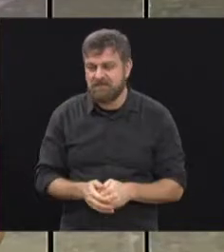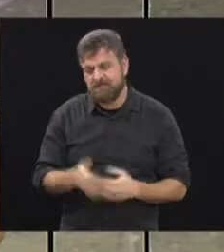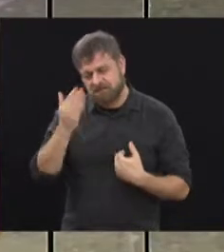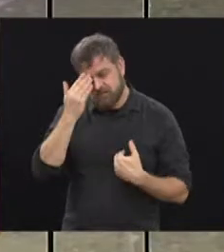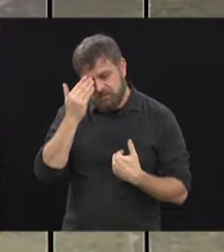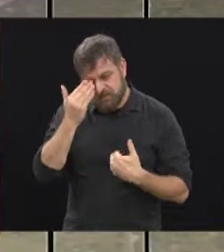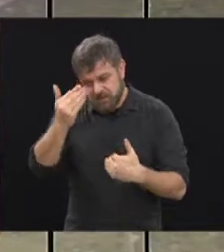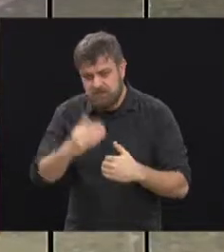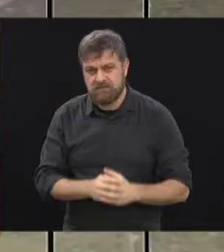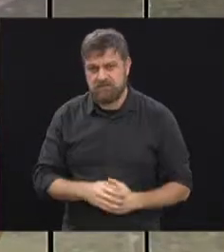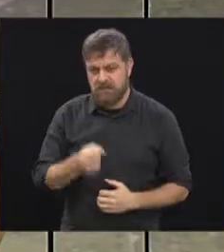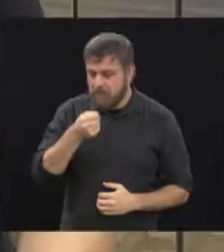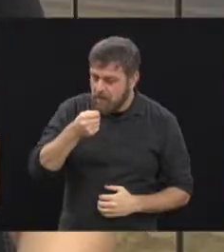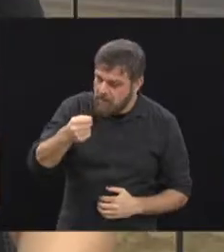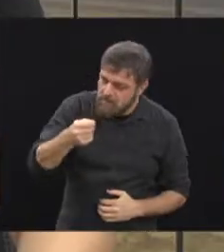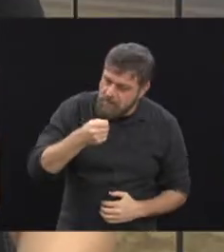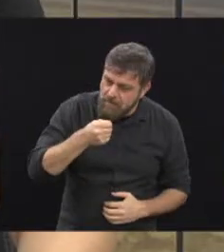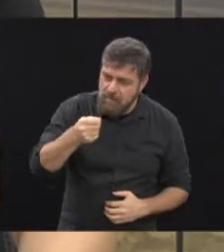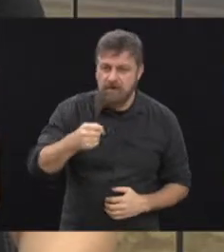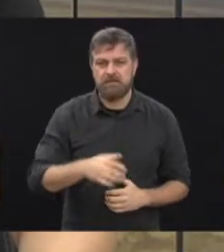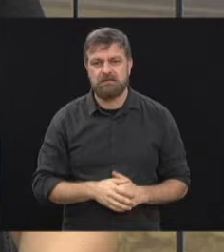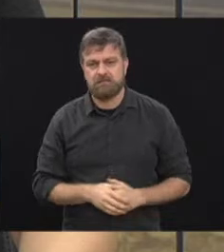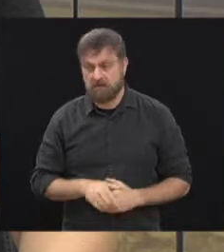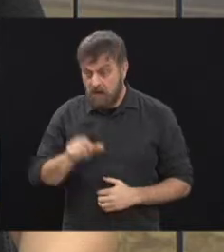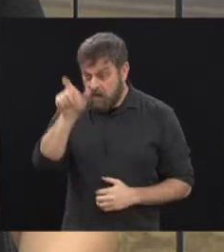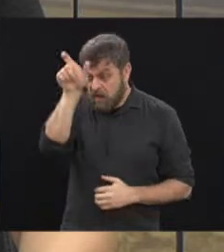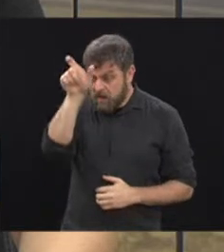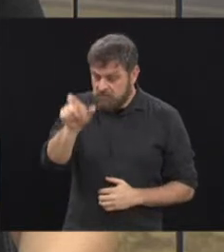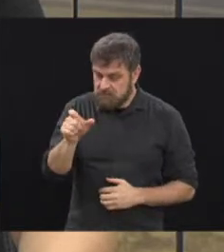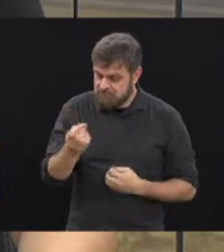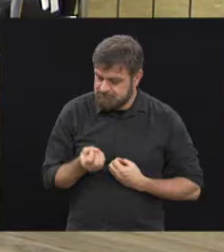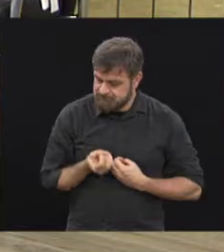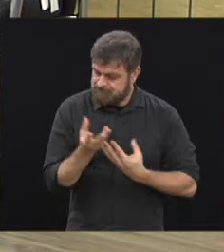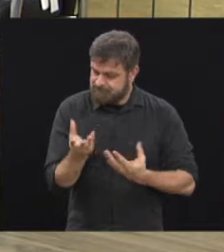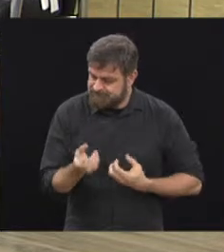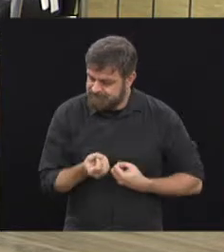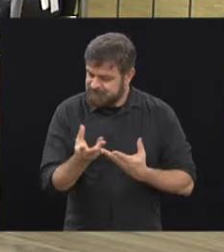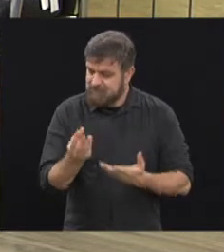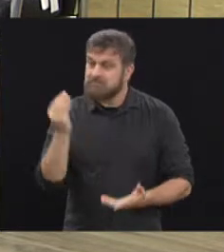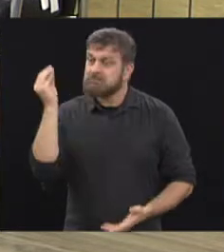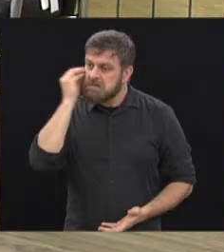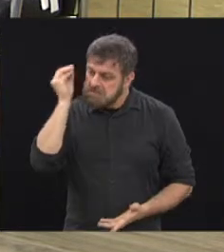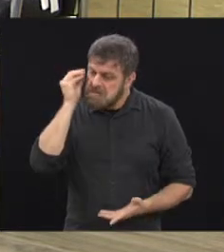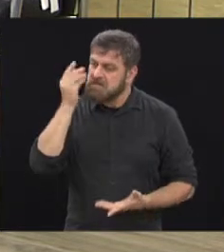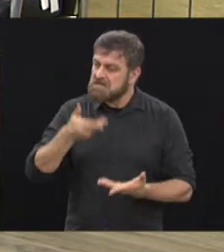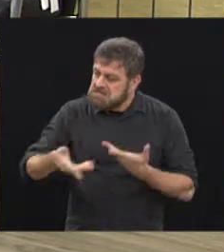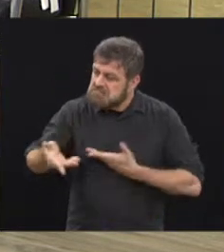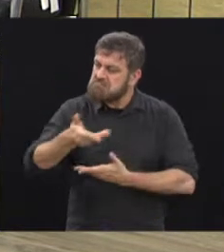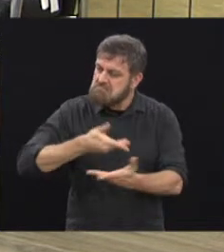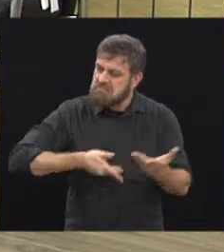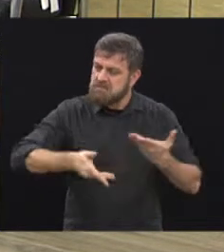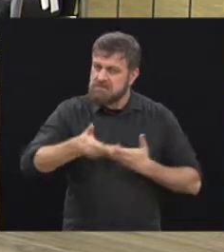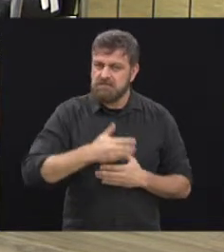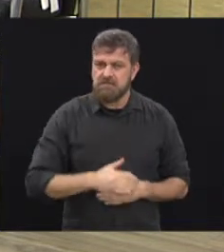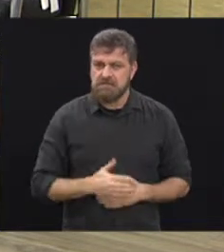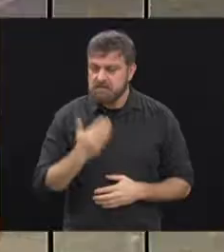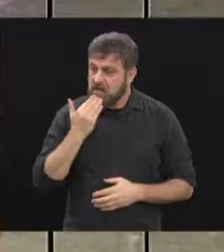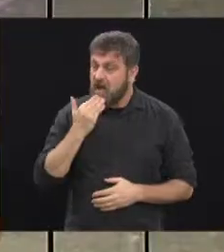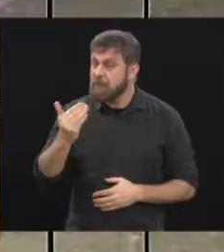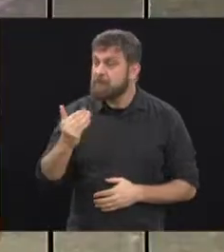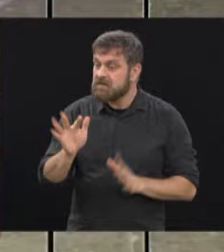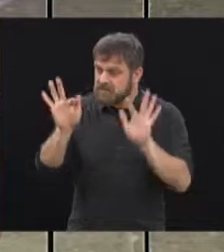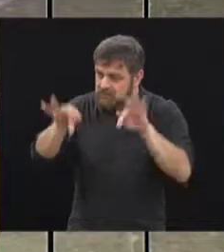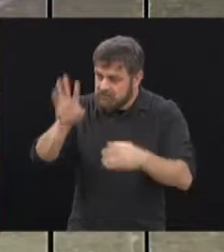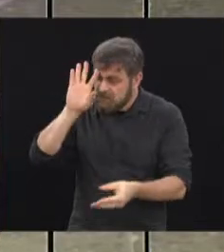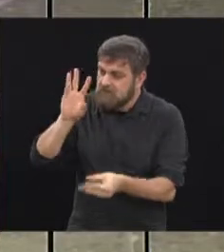quero agradecer muito a sua participação. Você contar a sua experiência e pedir